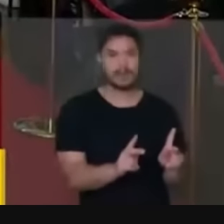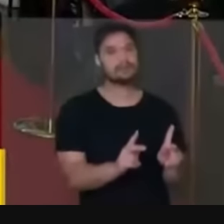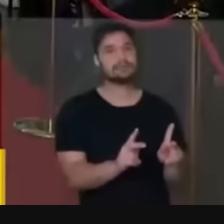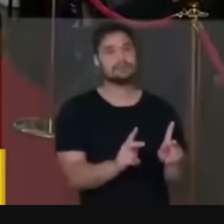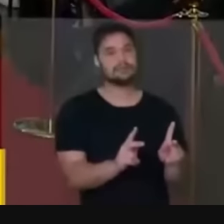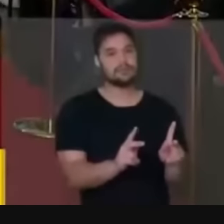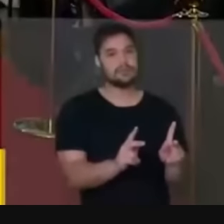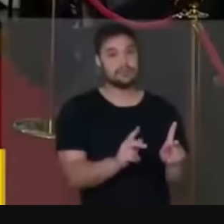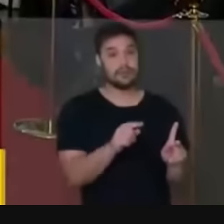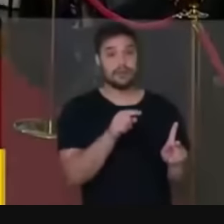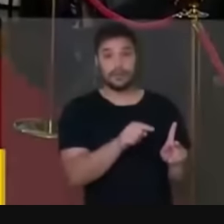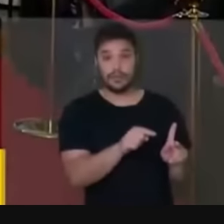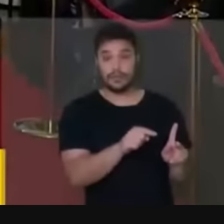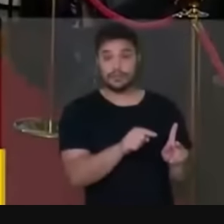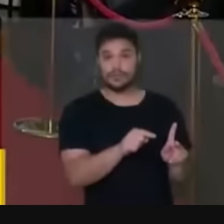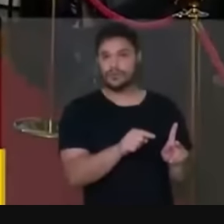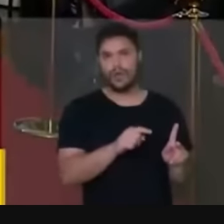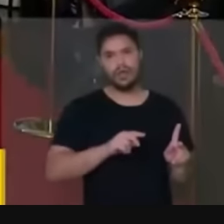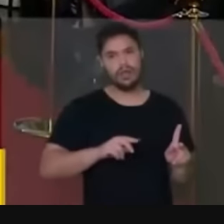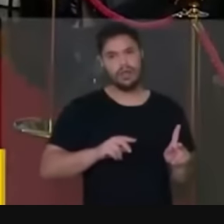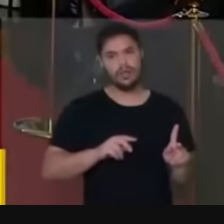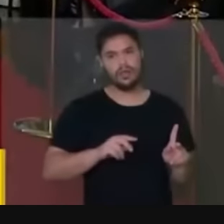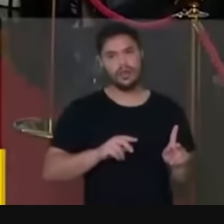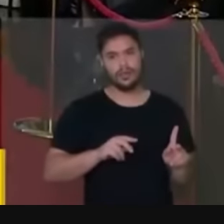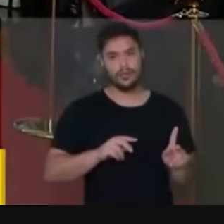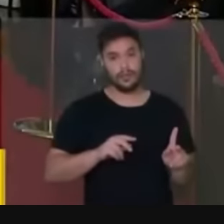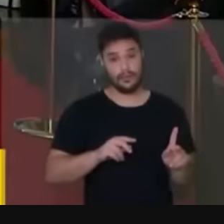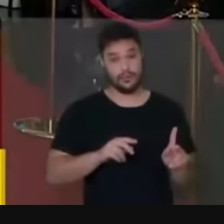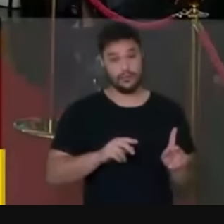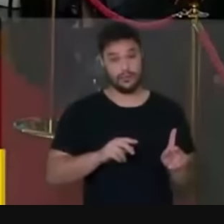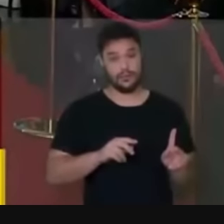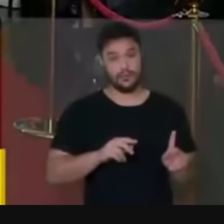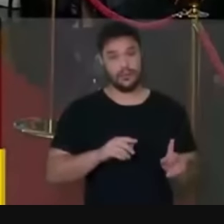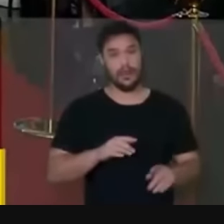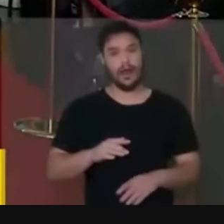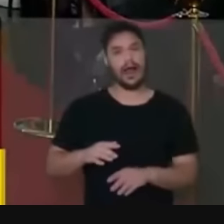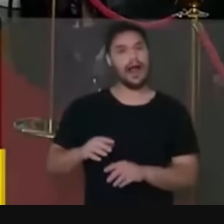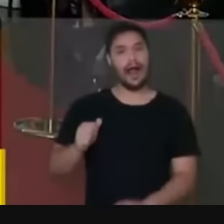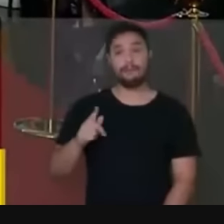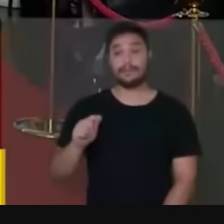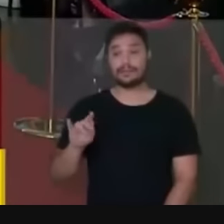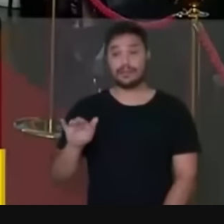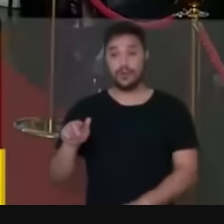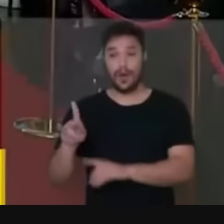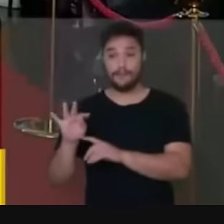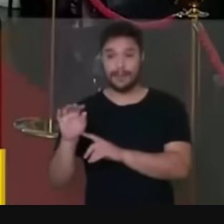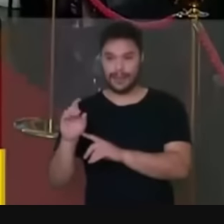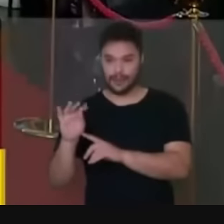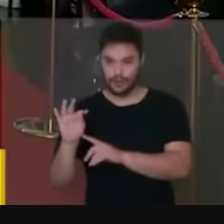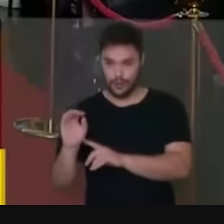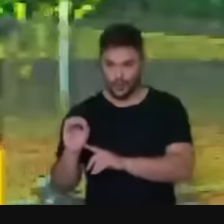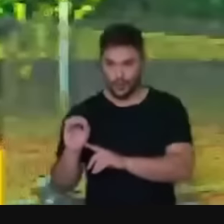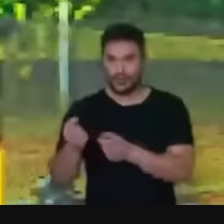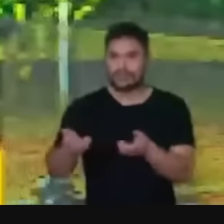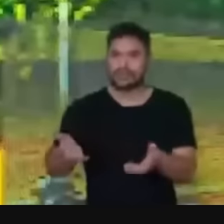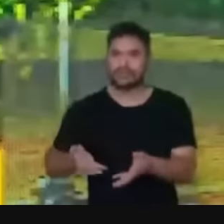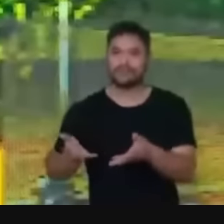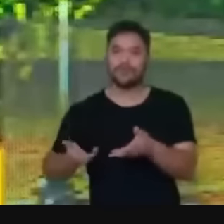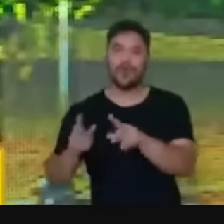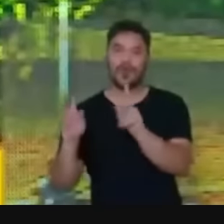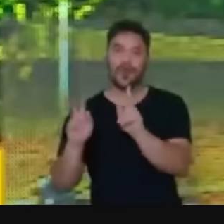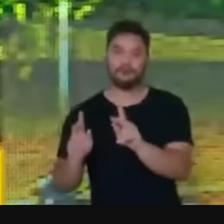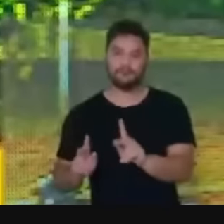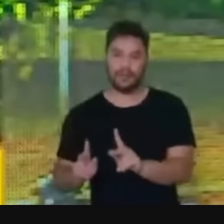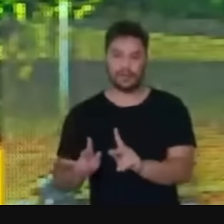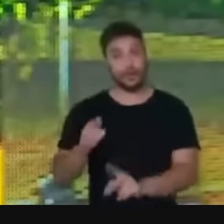Apaziguamento também não representa paz nem união. Um apaziguador, como lembrado